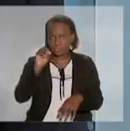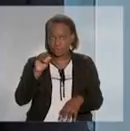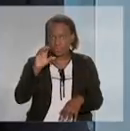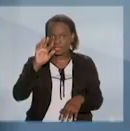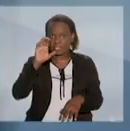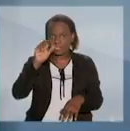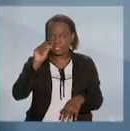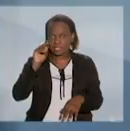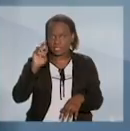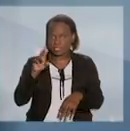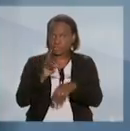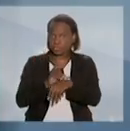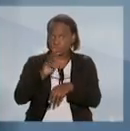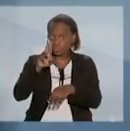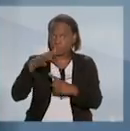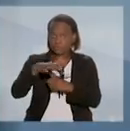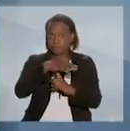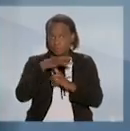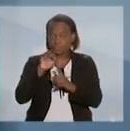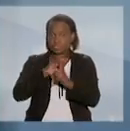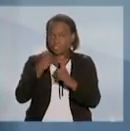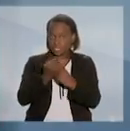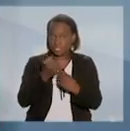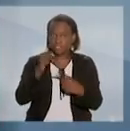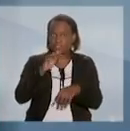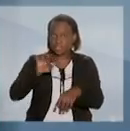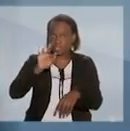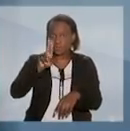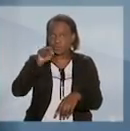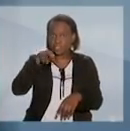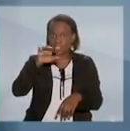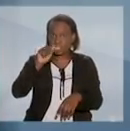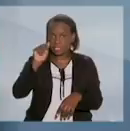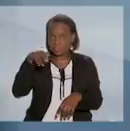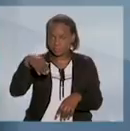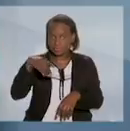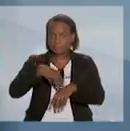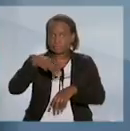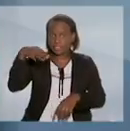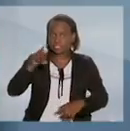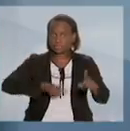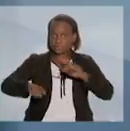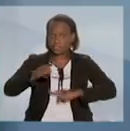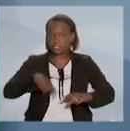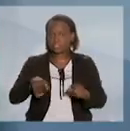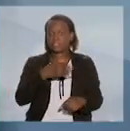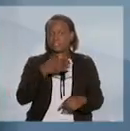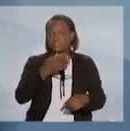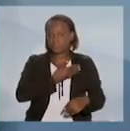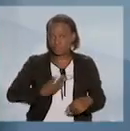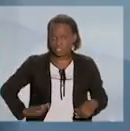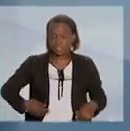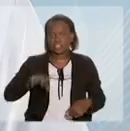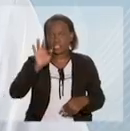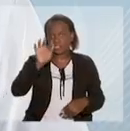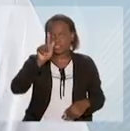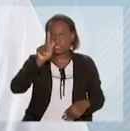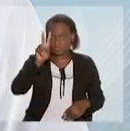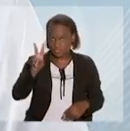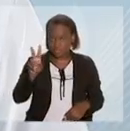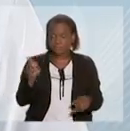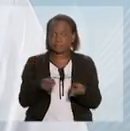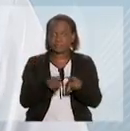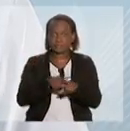Silva, doutor em Ambiente e Sociedade pela Unicamp e mestre em Administração Pública pela Fundação Getúlio Vargas,